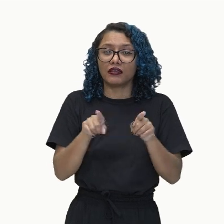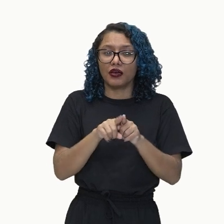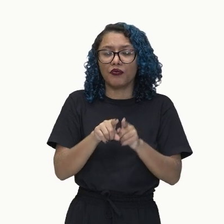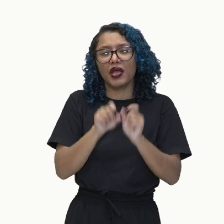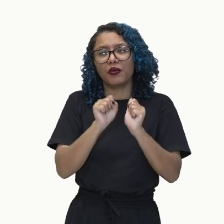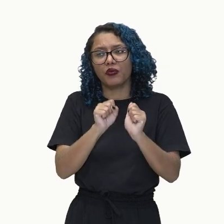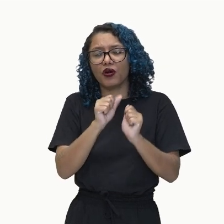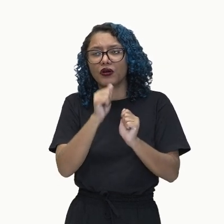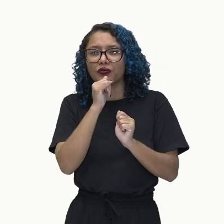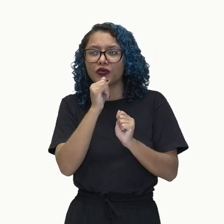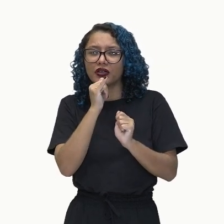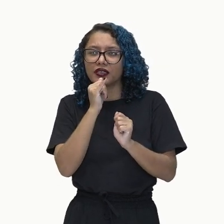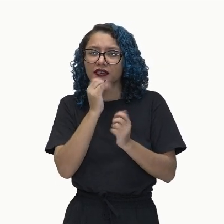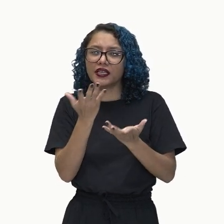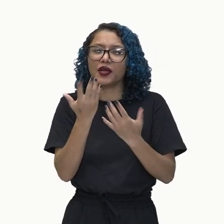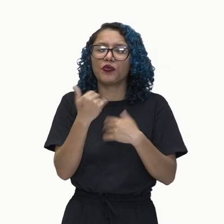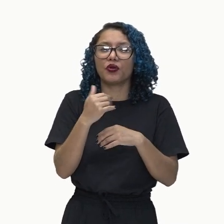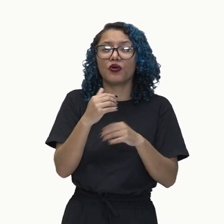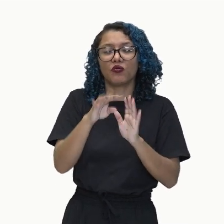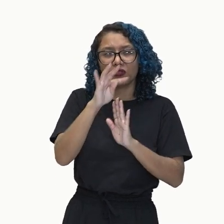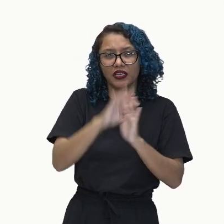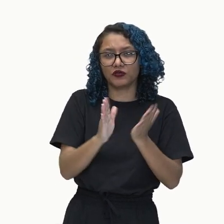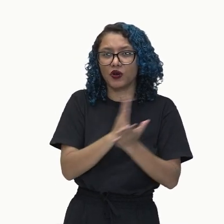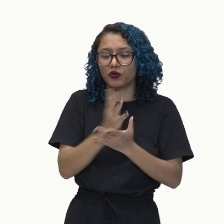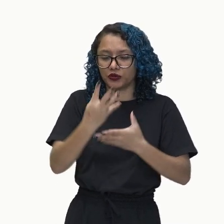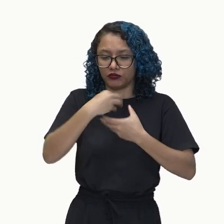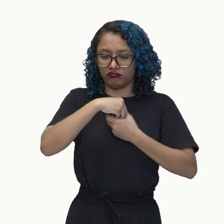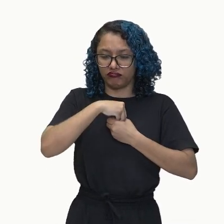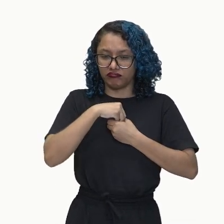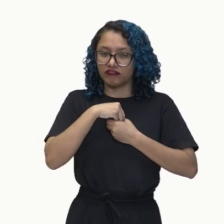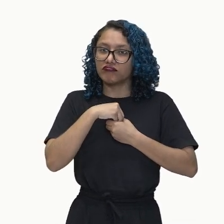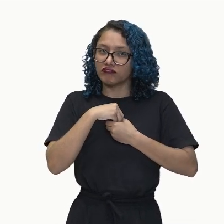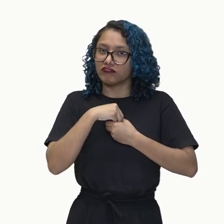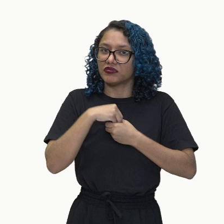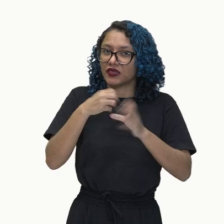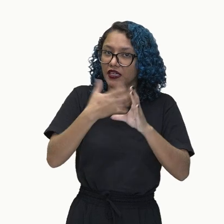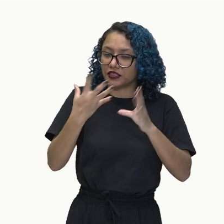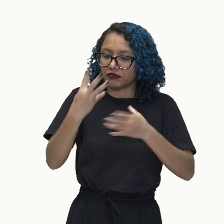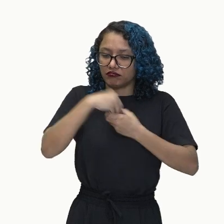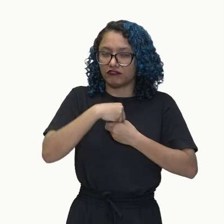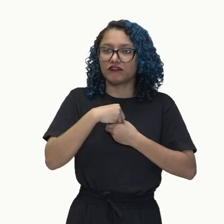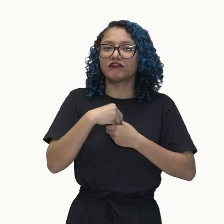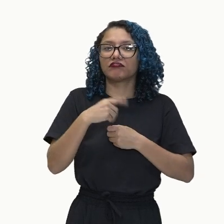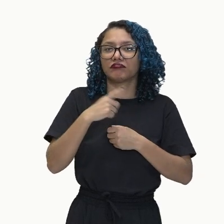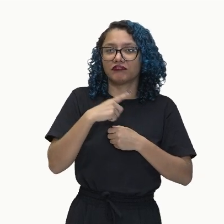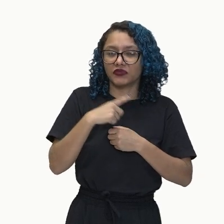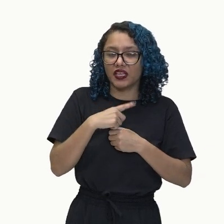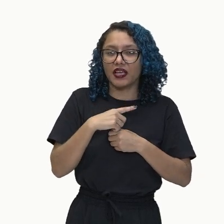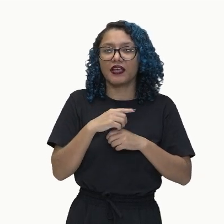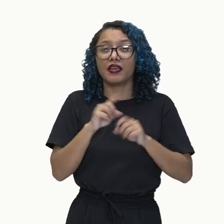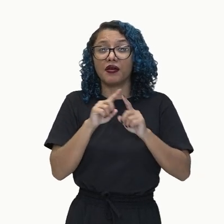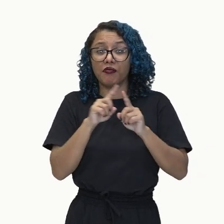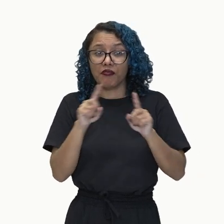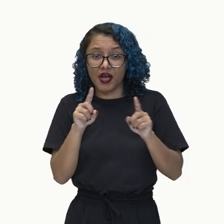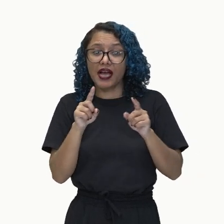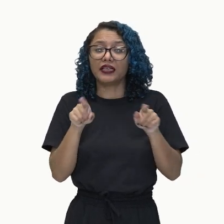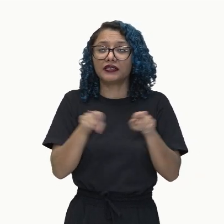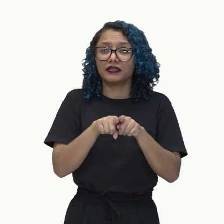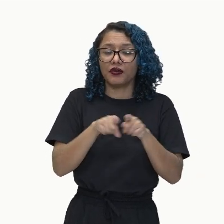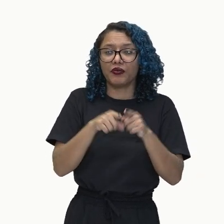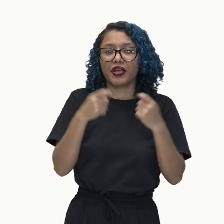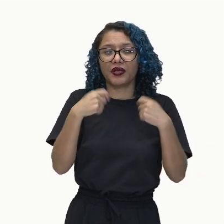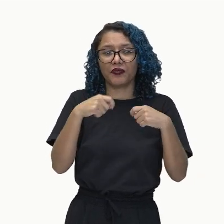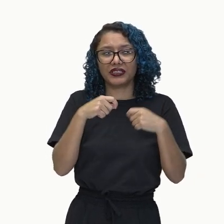que têm a questão da subjetividade, mas você precisa da objetividade se você quiser alcançar determinados objetivos, como